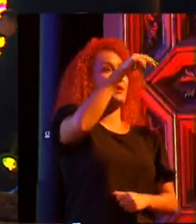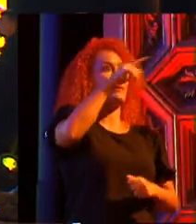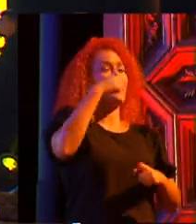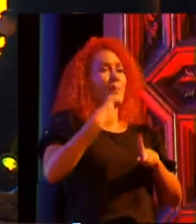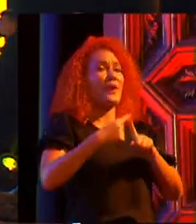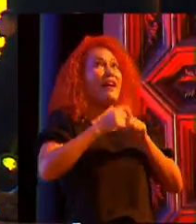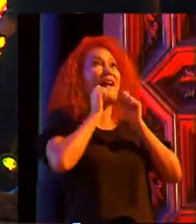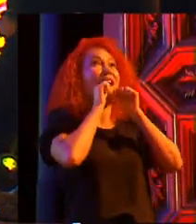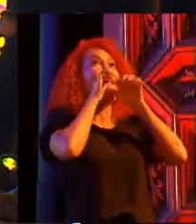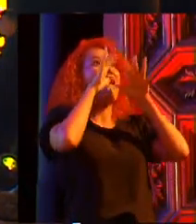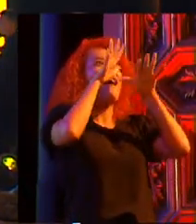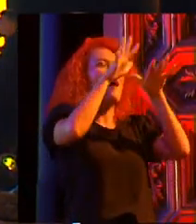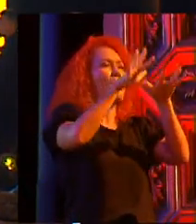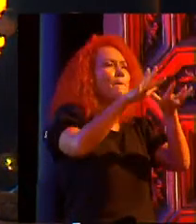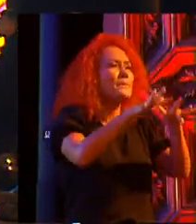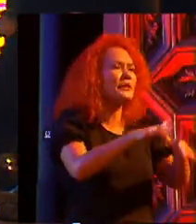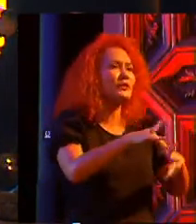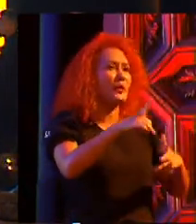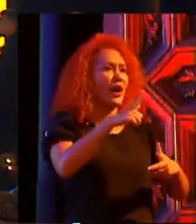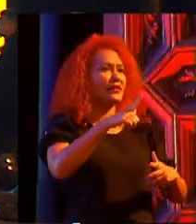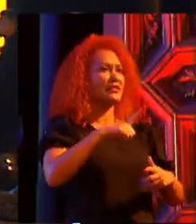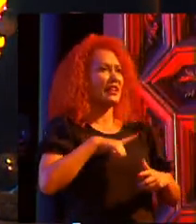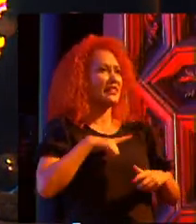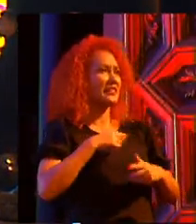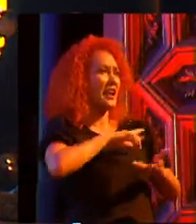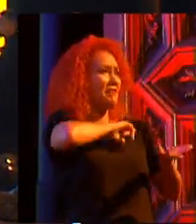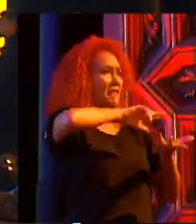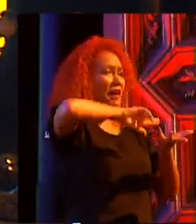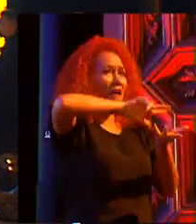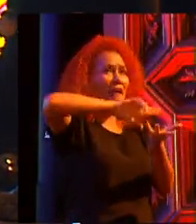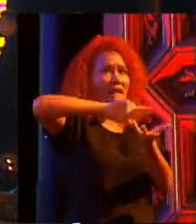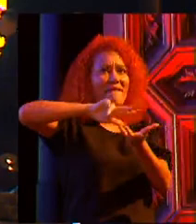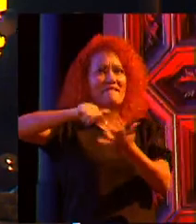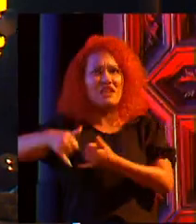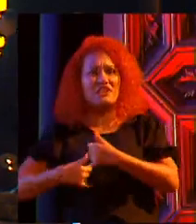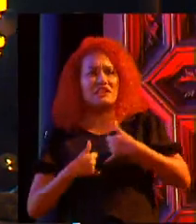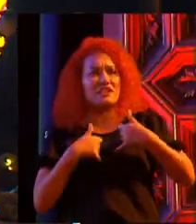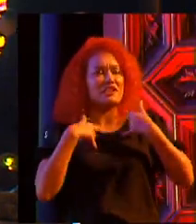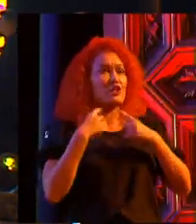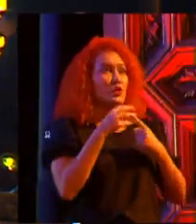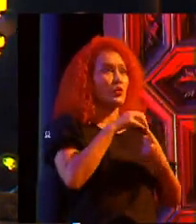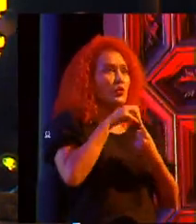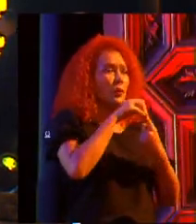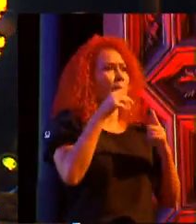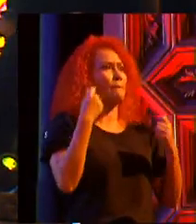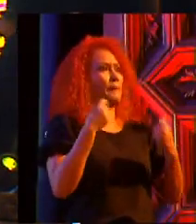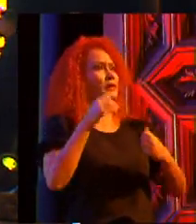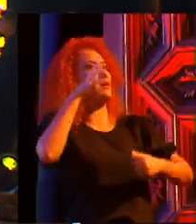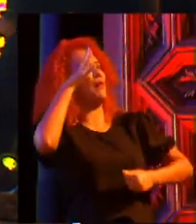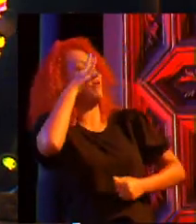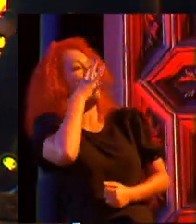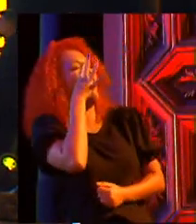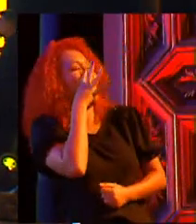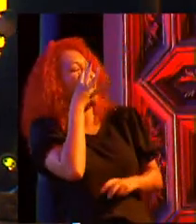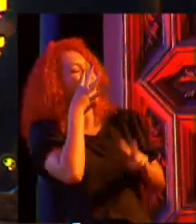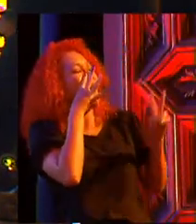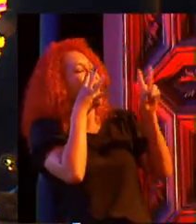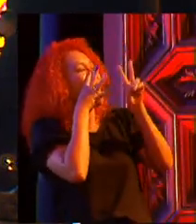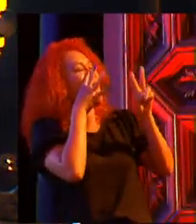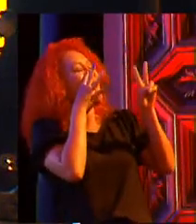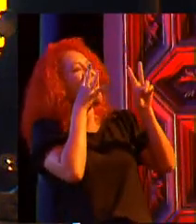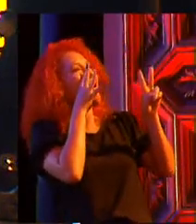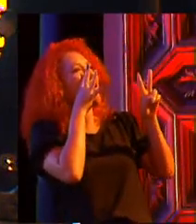abençoada, rica e única, né, gente? E merece ser admirada,